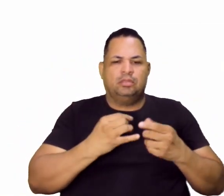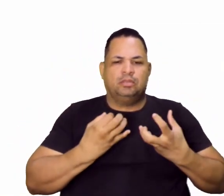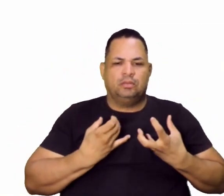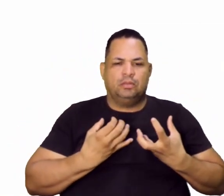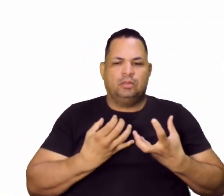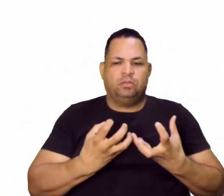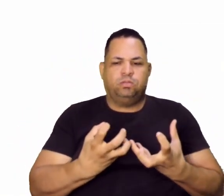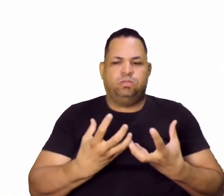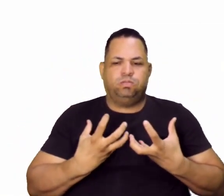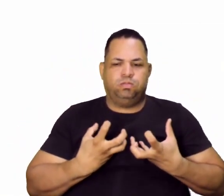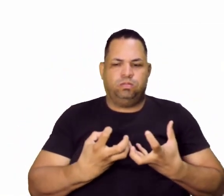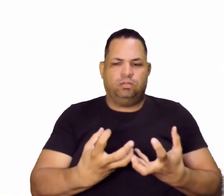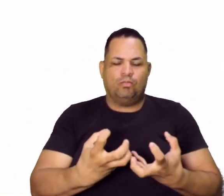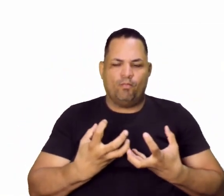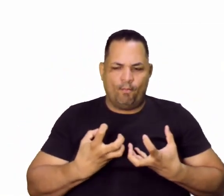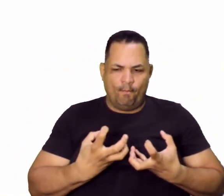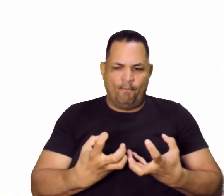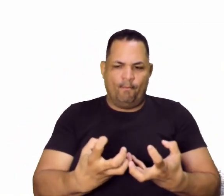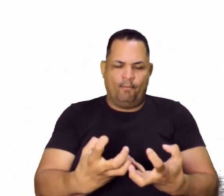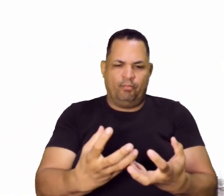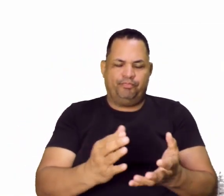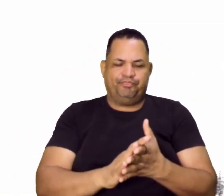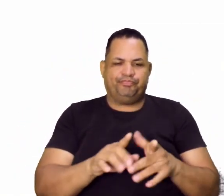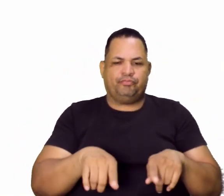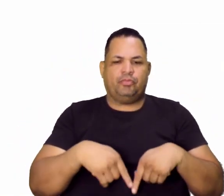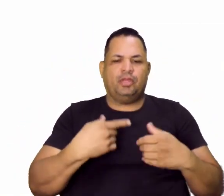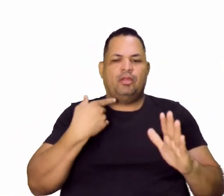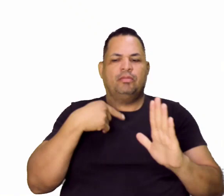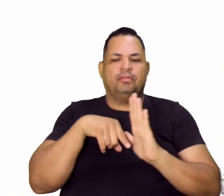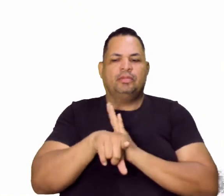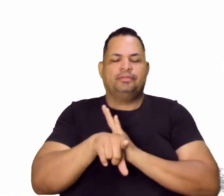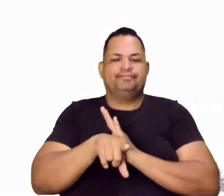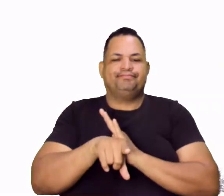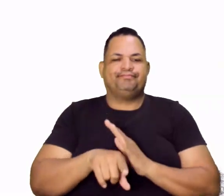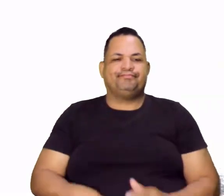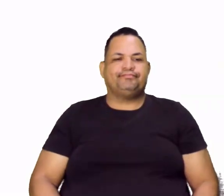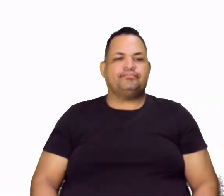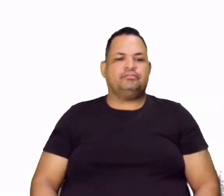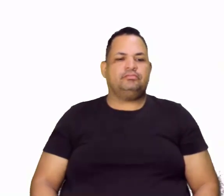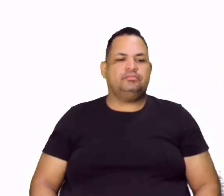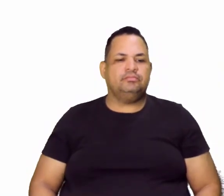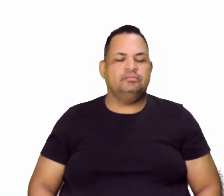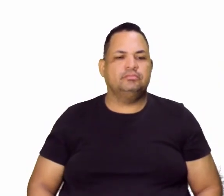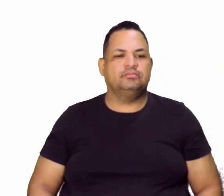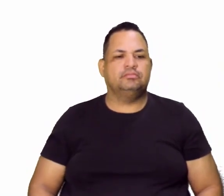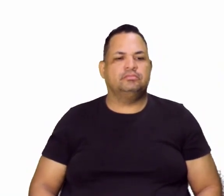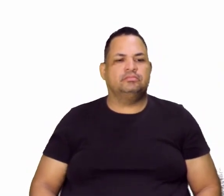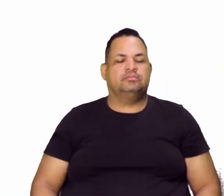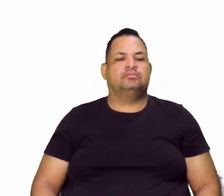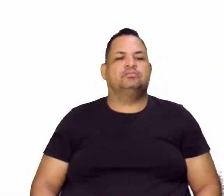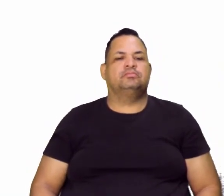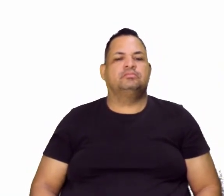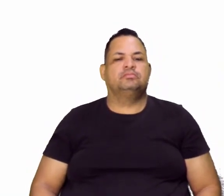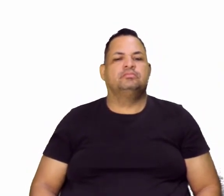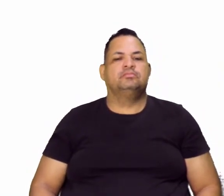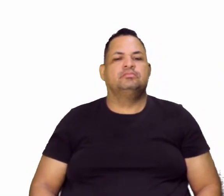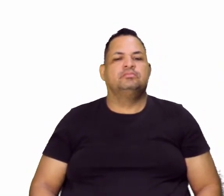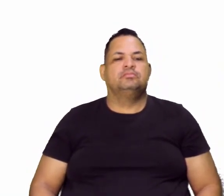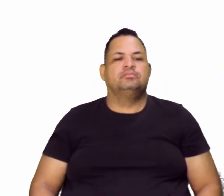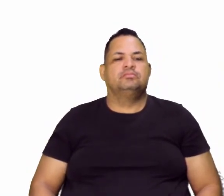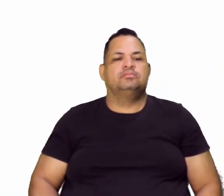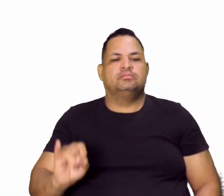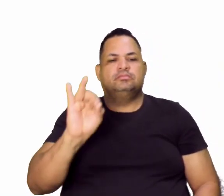deserto. Então vamos ver qual é a pergunta em relação a essa imagem. Vamos fazer a leitura.